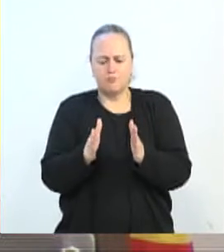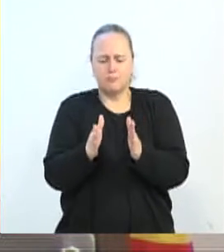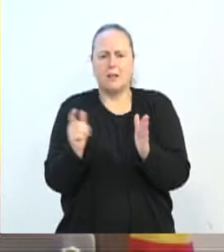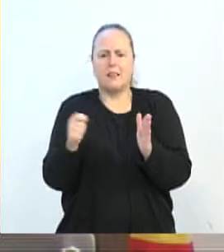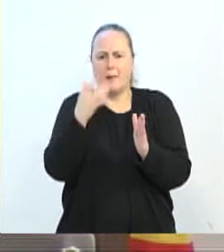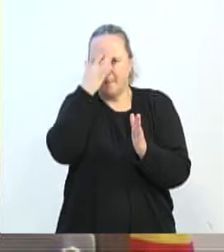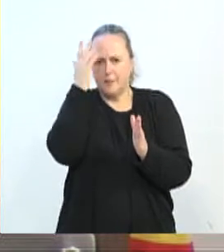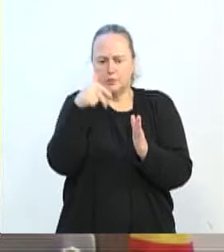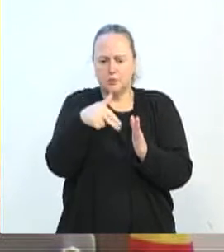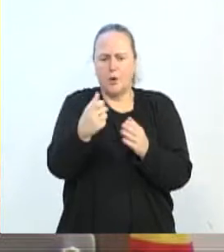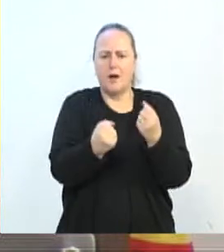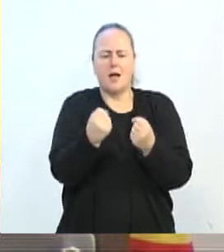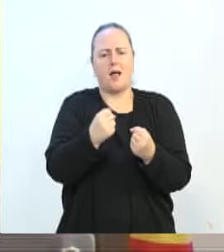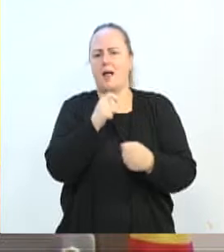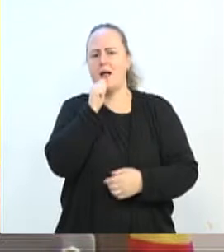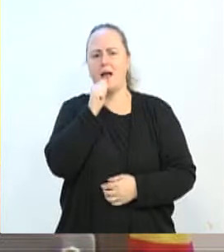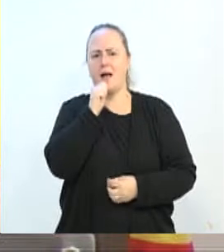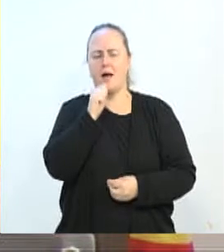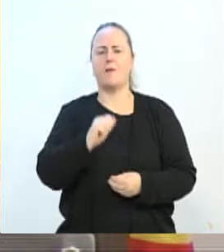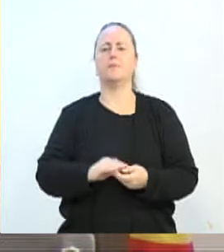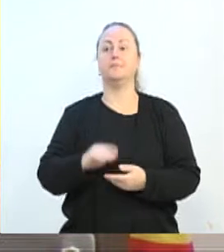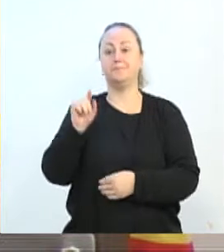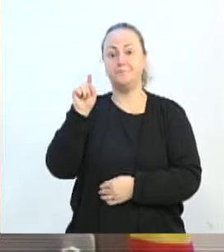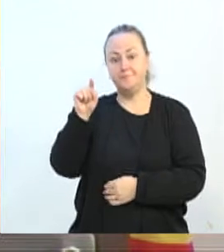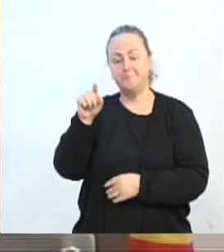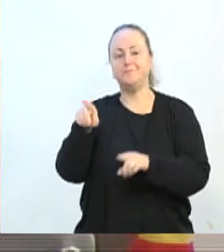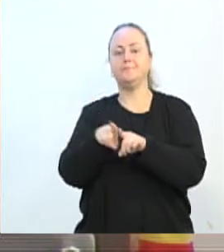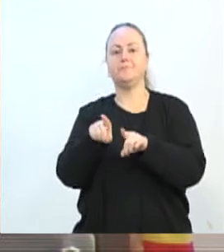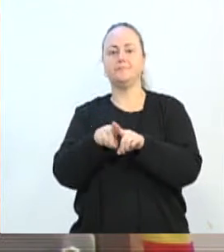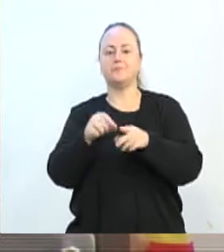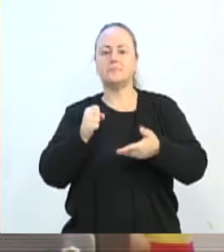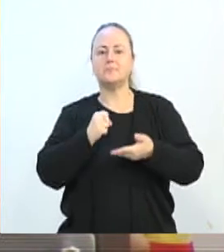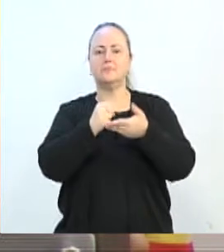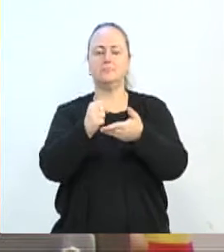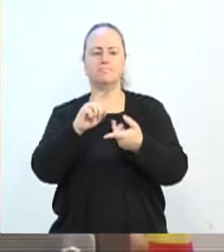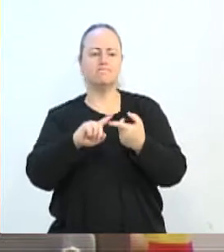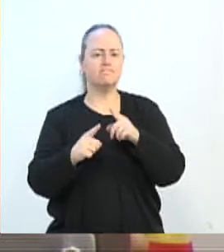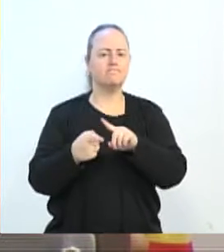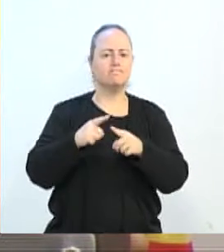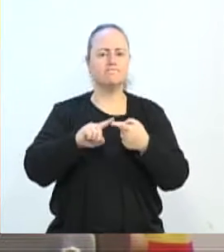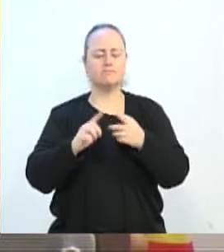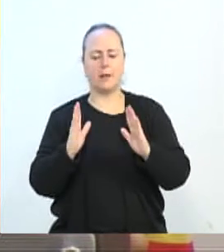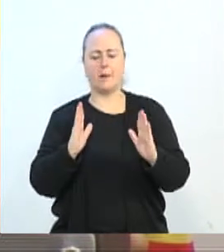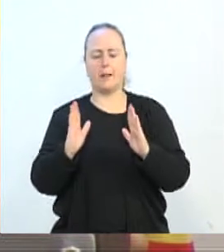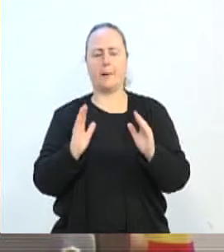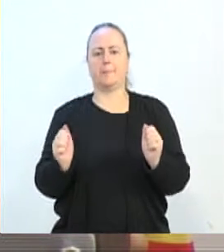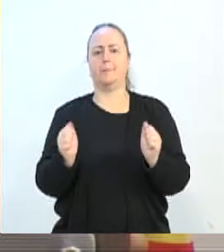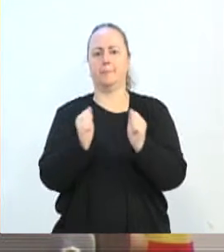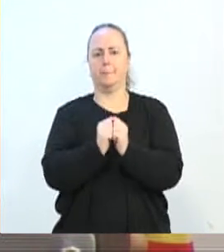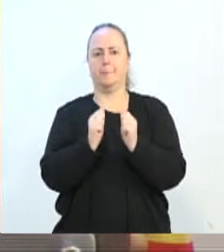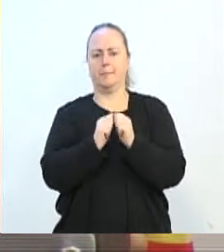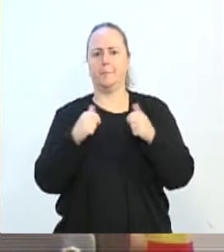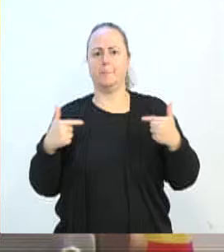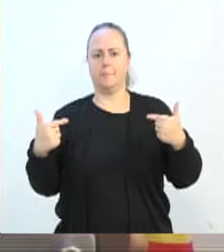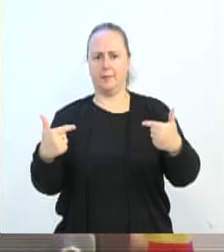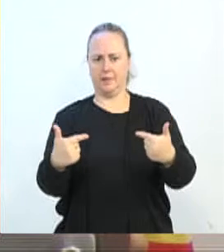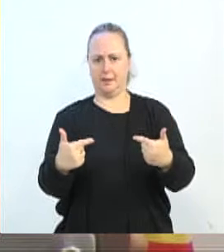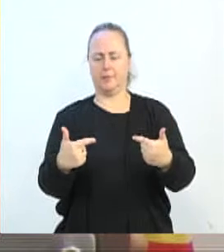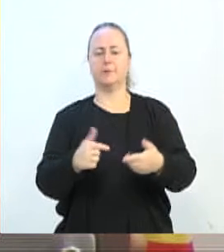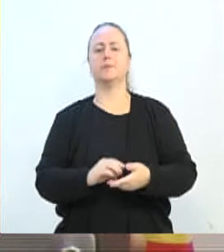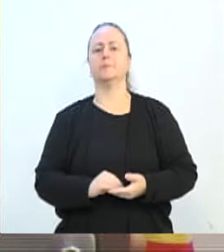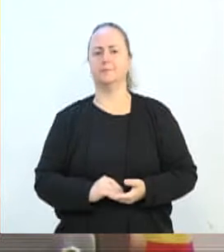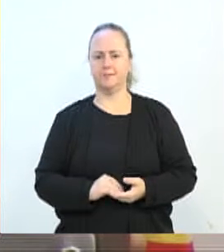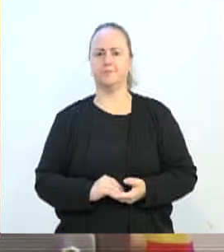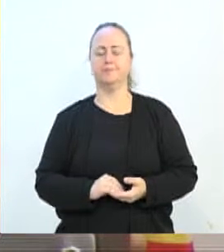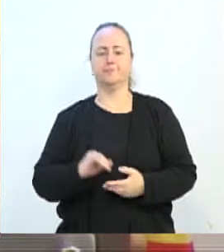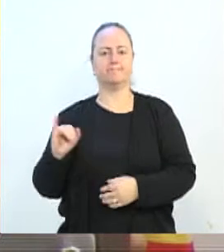cobrando também recursos do estado tem ali que também ajudamos articular Vereador Gilson no Período Clássico tivemos na Assembleia Legislativa e a importância de